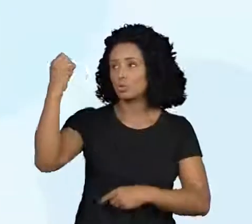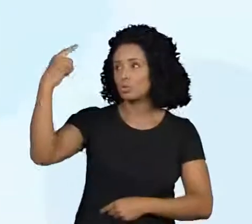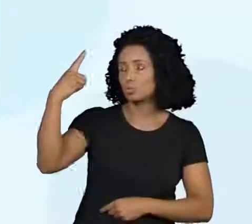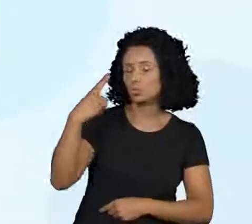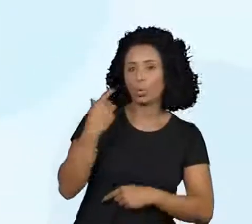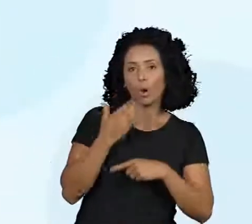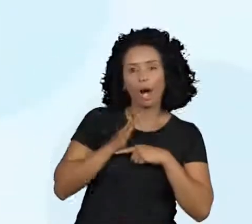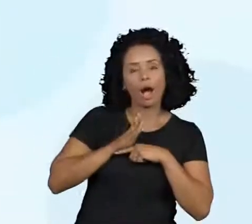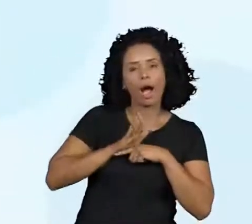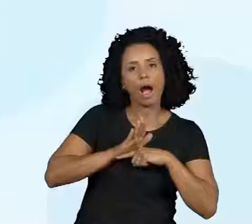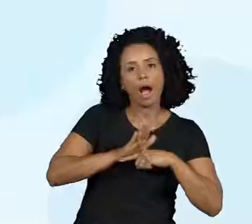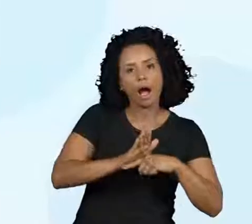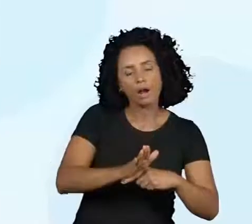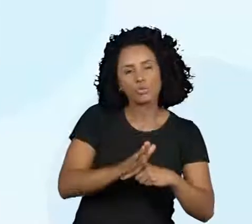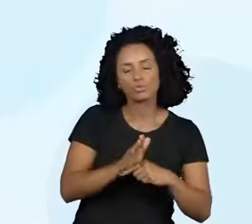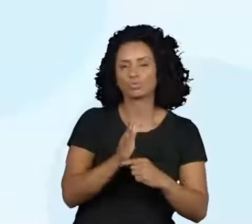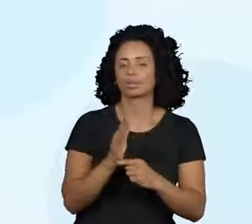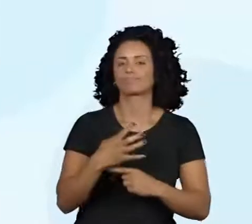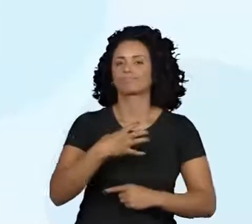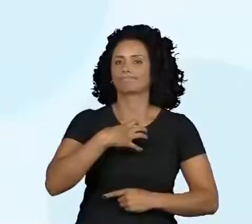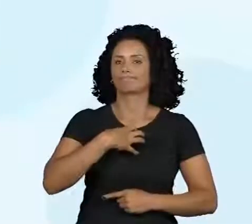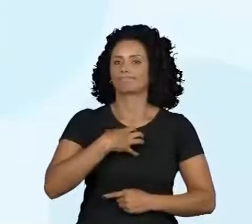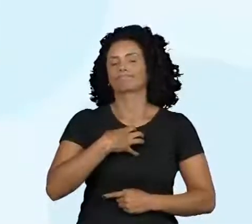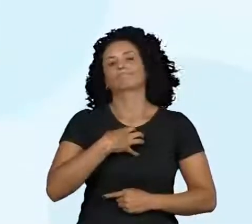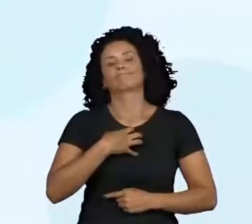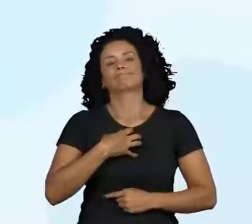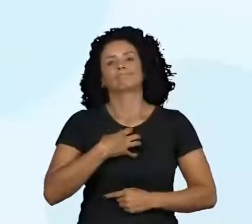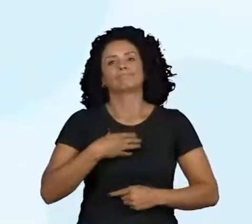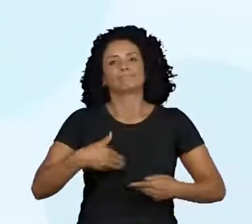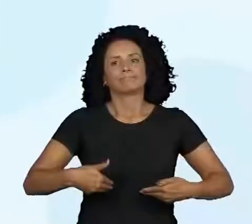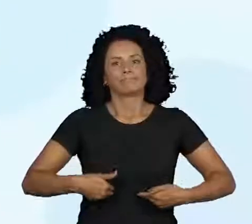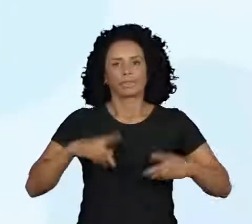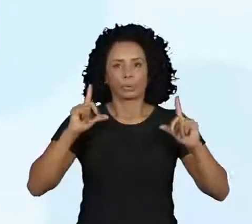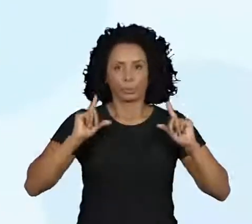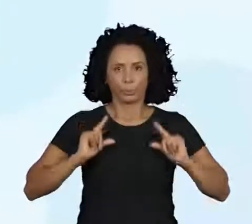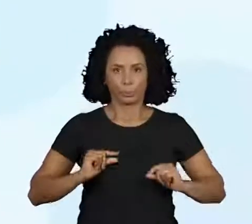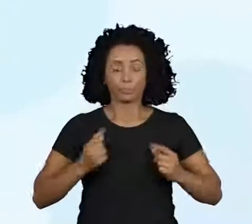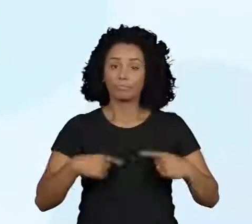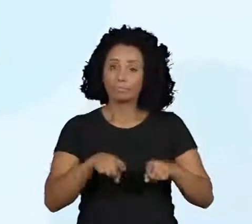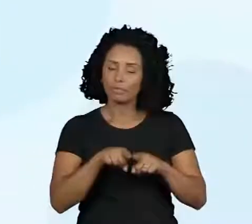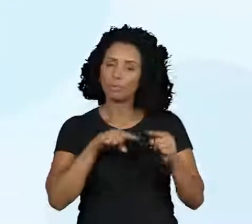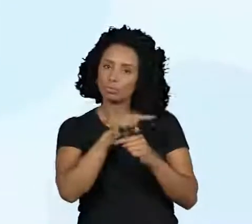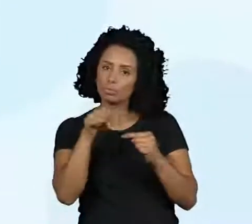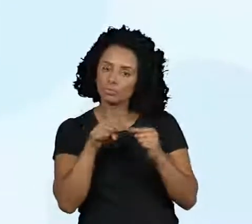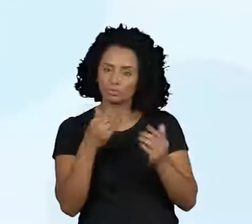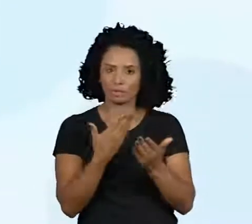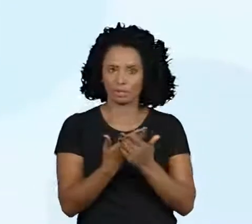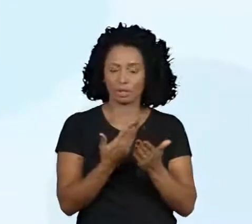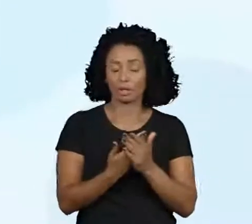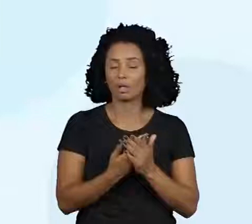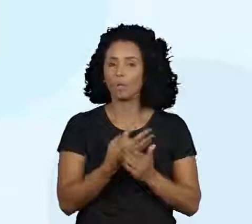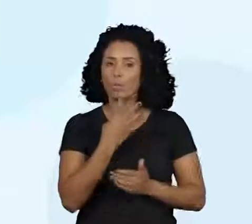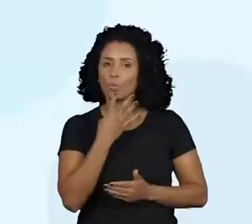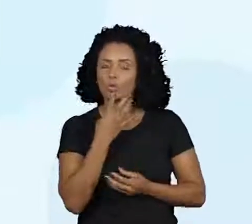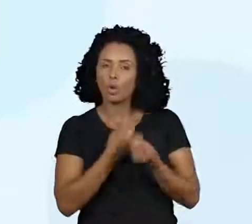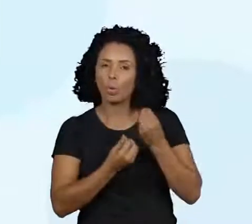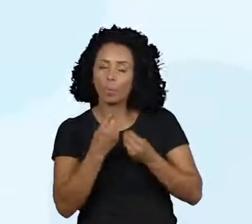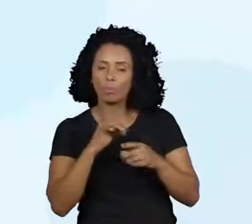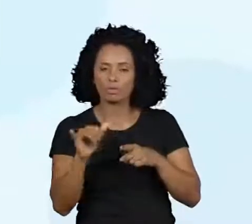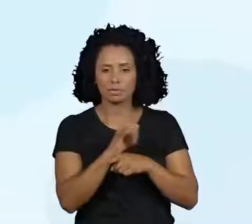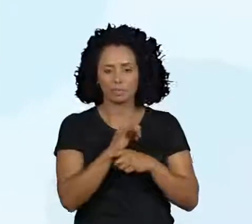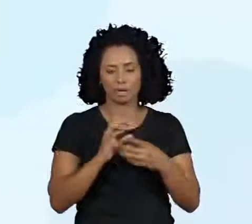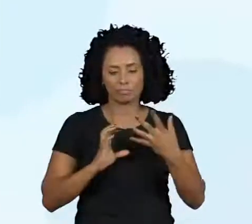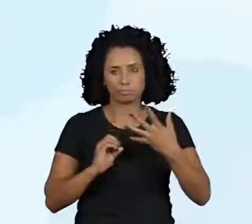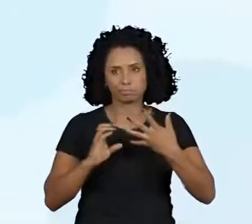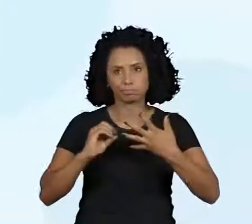de energia na produção de alimentos. O objetivo desta aula é conhecer mais sobre as cadeias alimentares e a